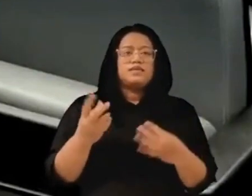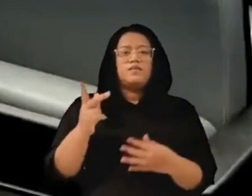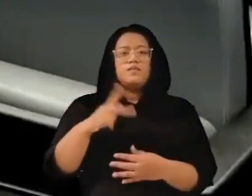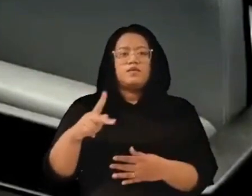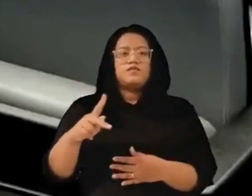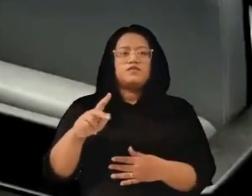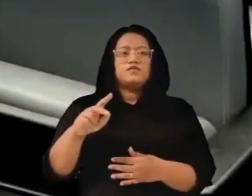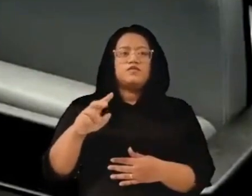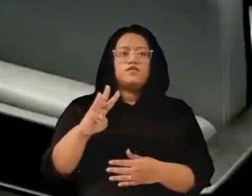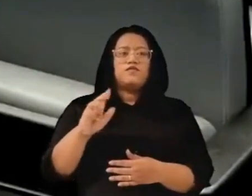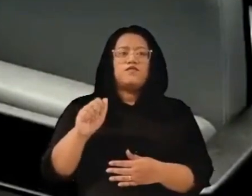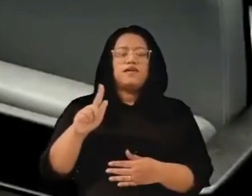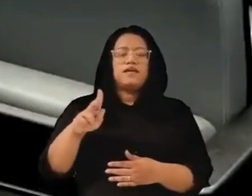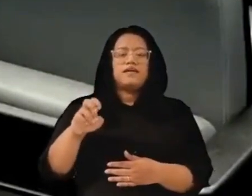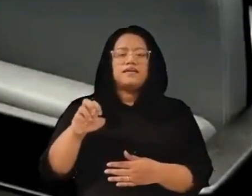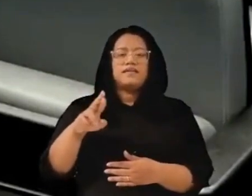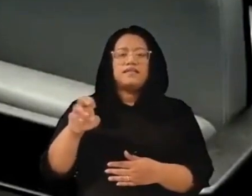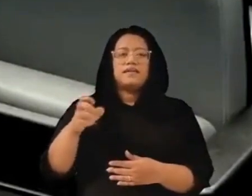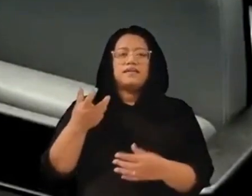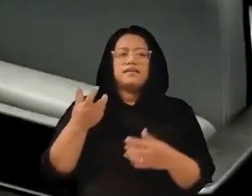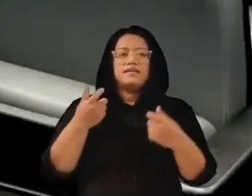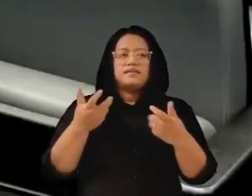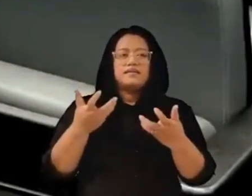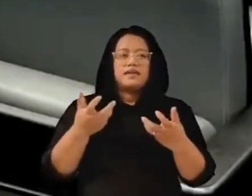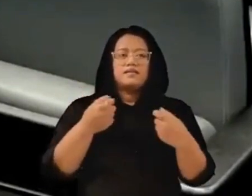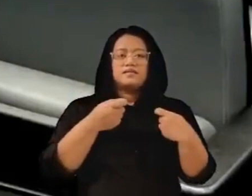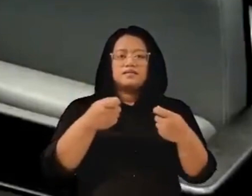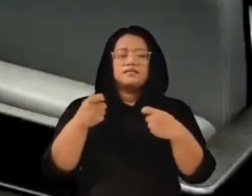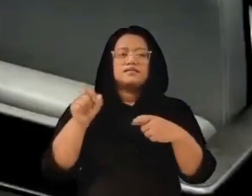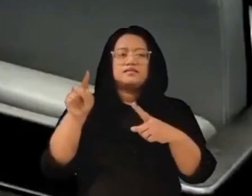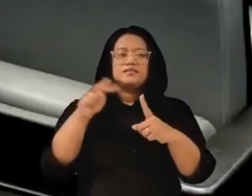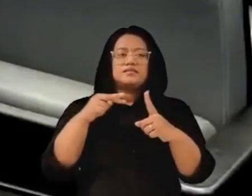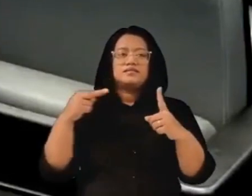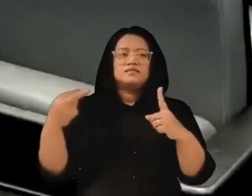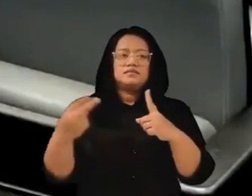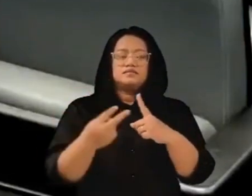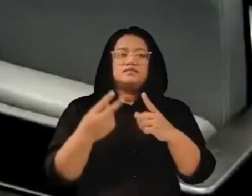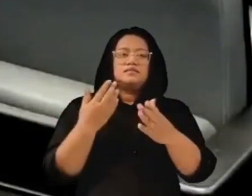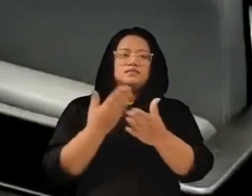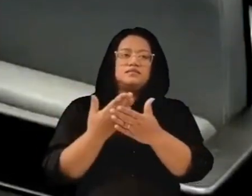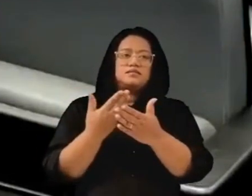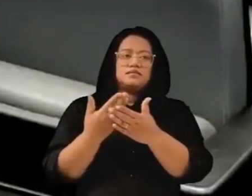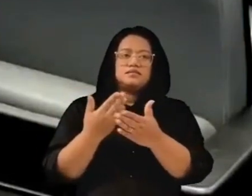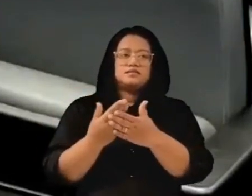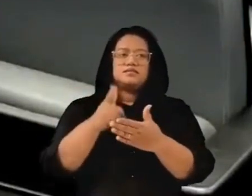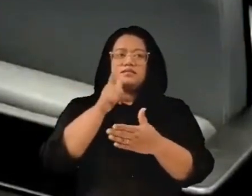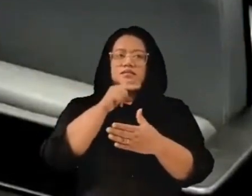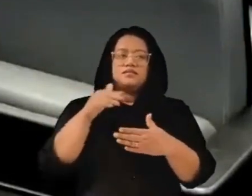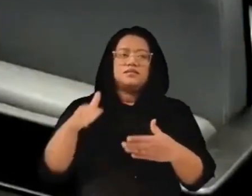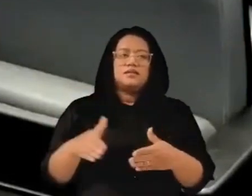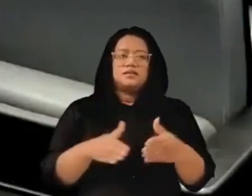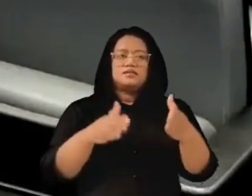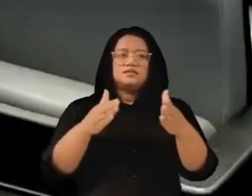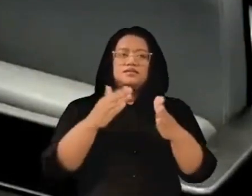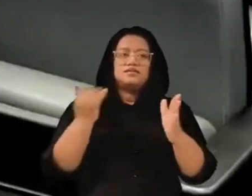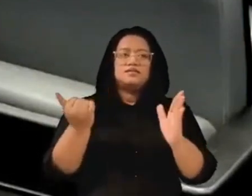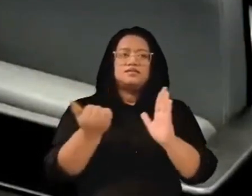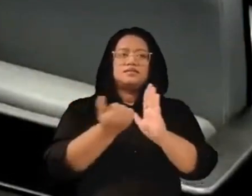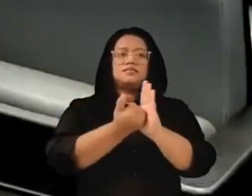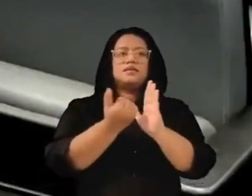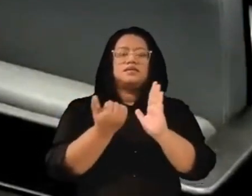também fazer uma provocação, né, na sua visão que estuda tanto as águas transfronteiriças e seus impactos.